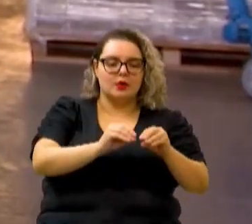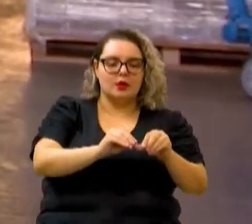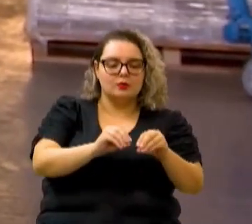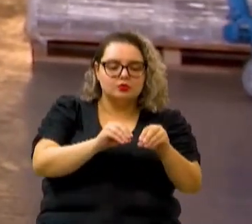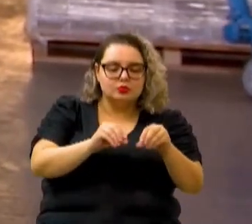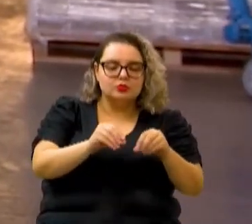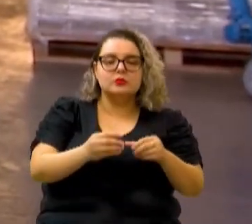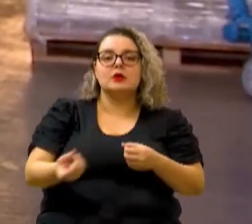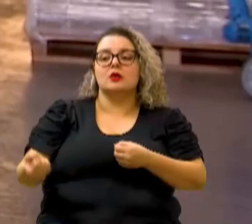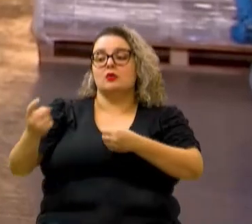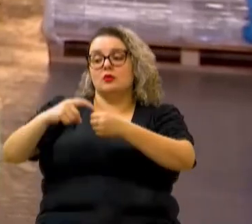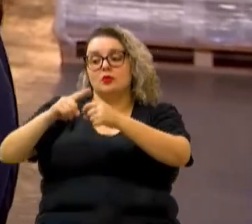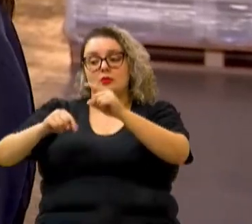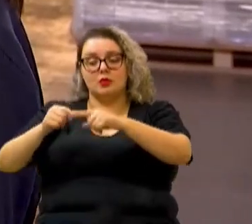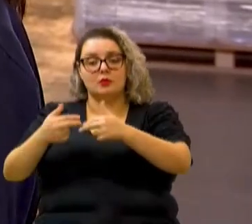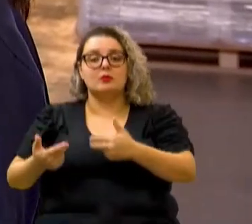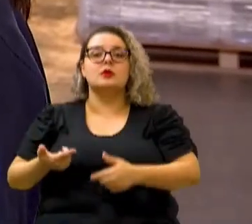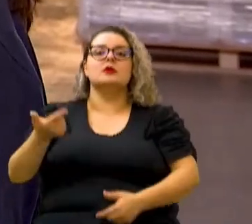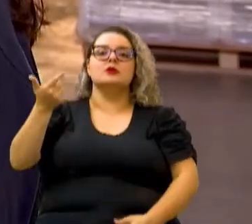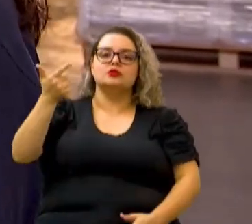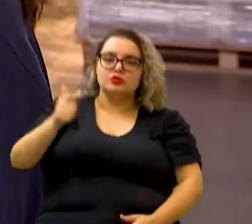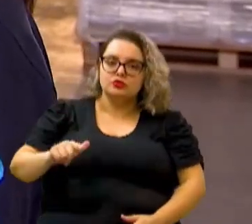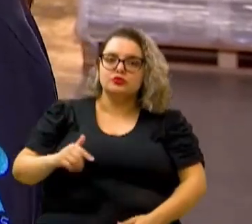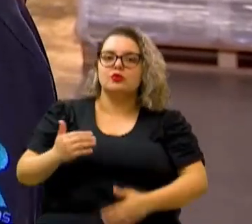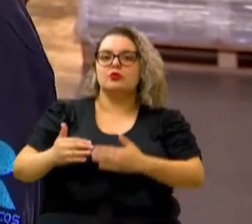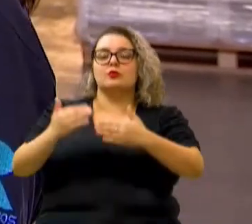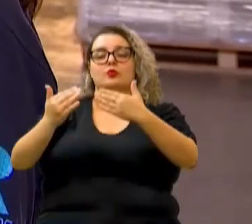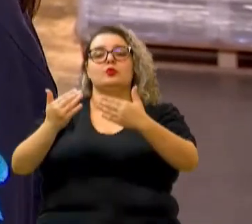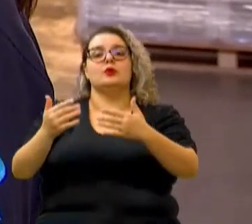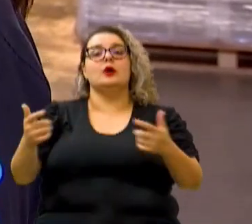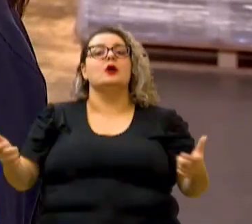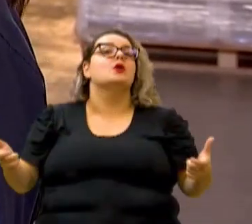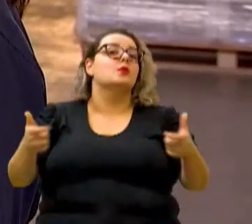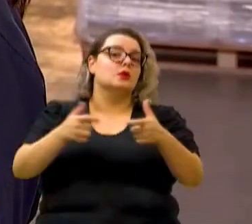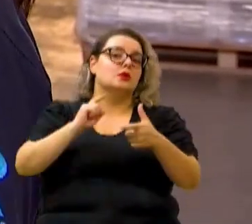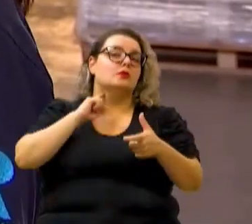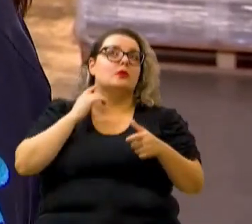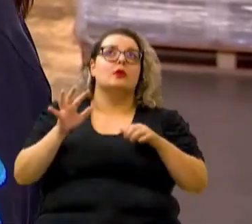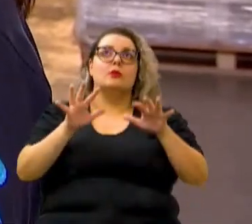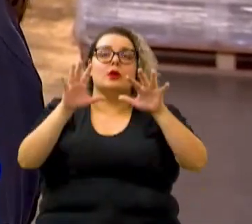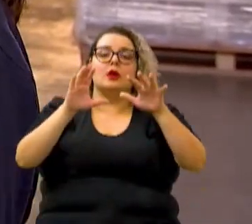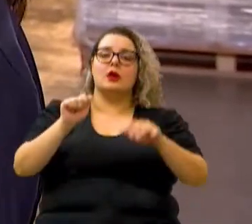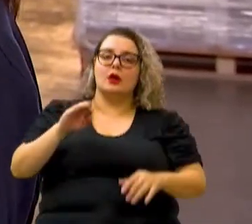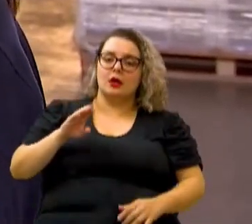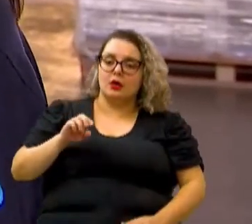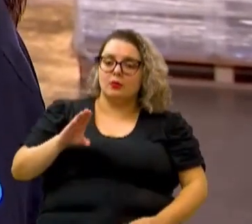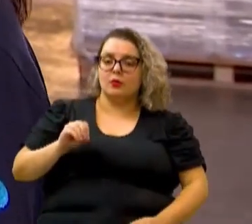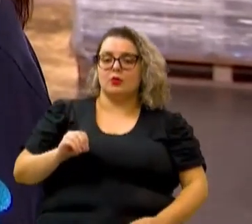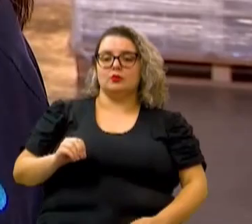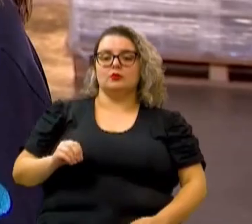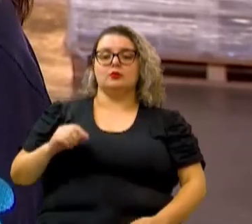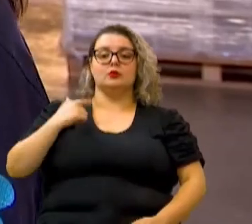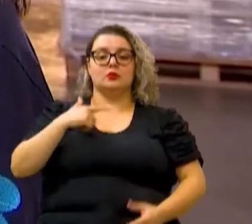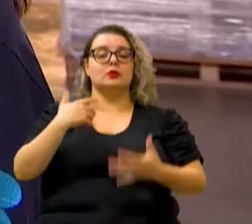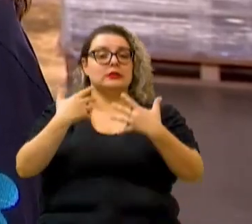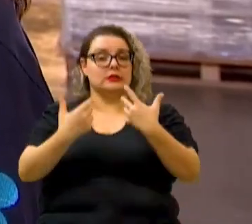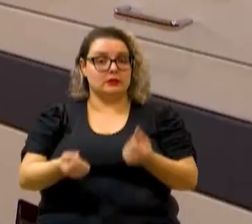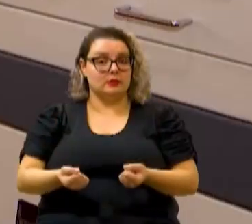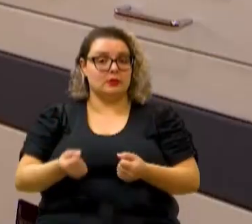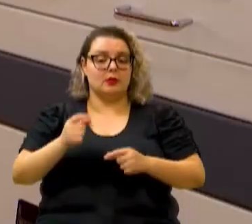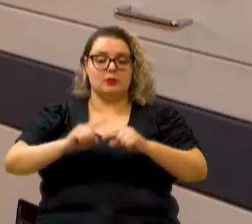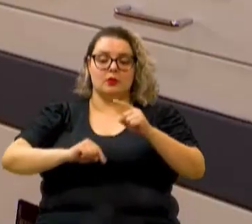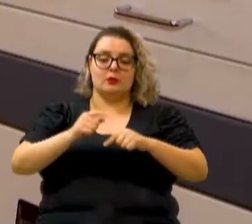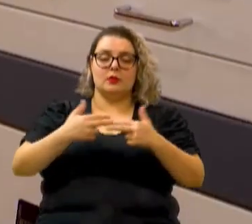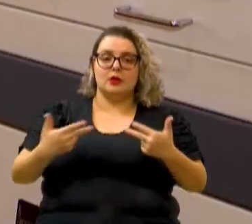é moído, processado e volta como matéria-prima para ser produzido novamente. Com isso, você reduz a emissão de carbono no meio